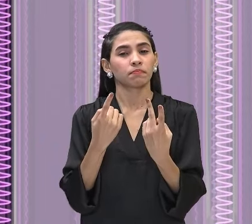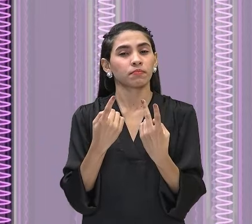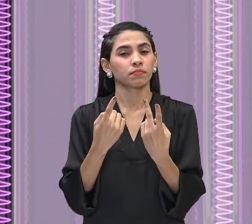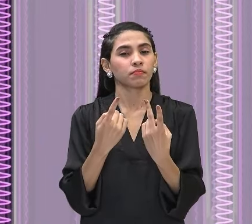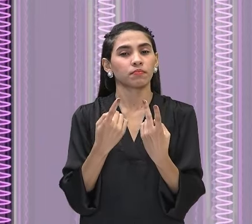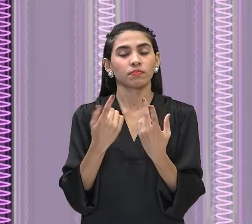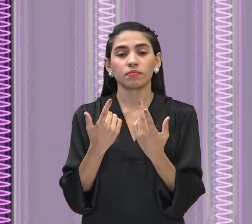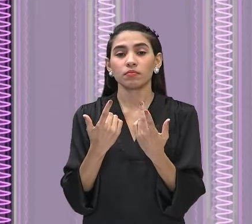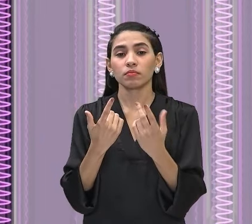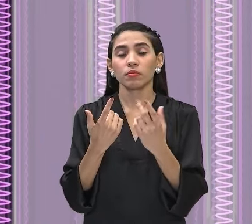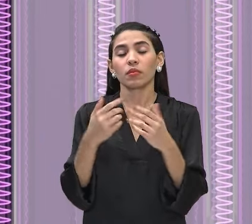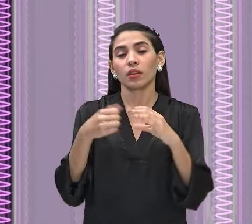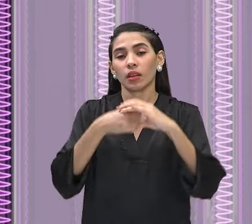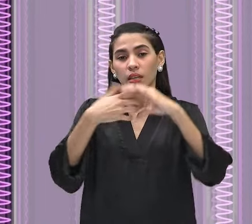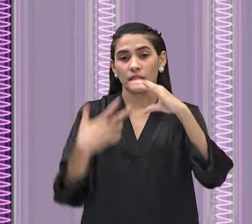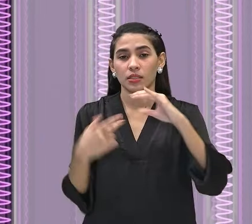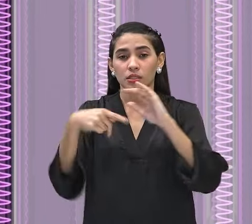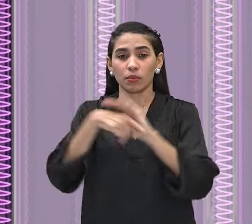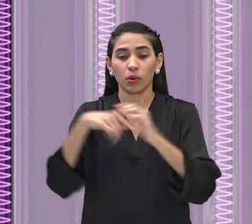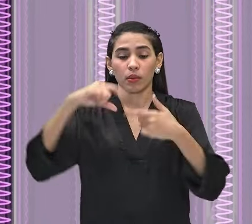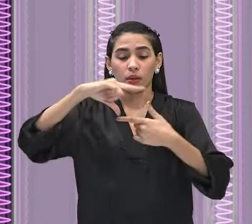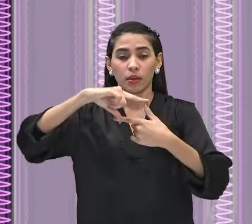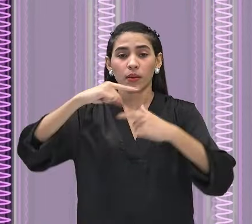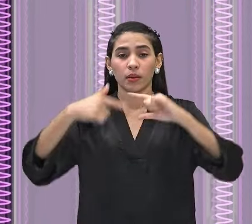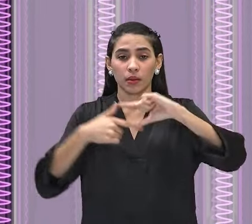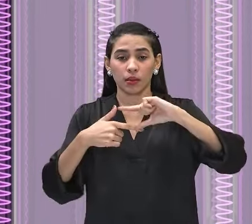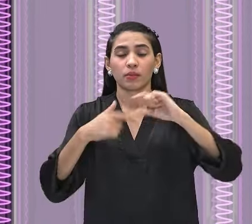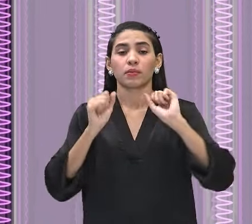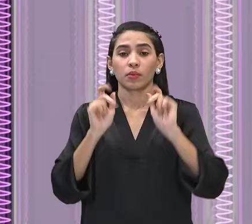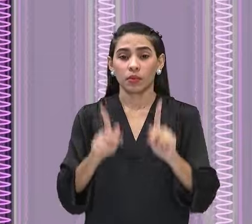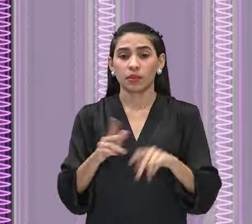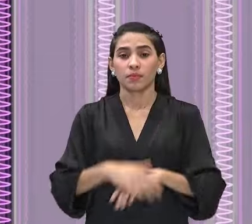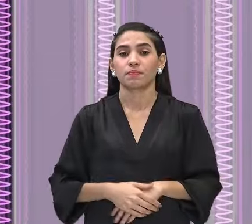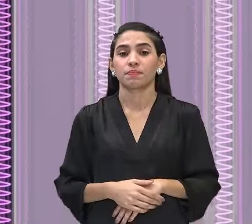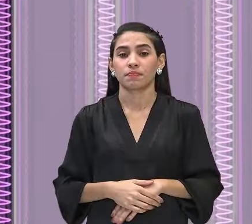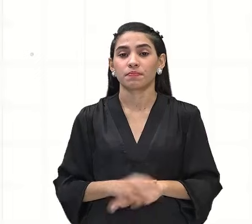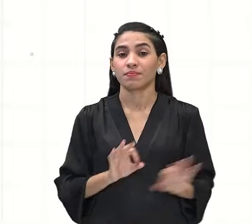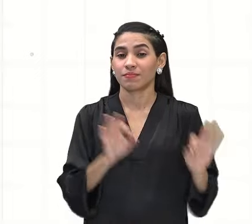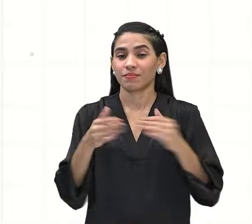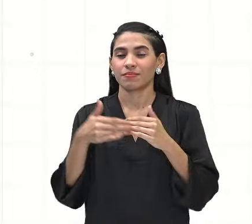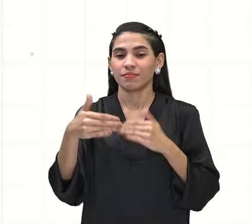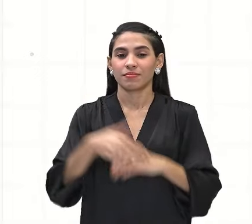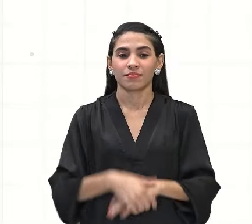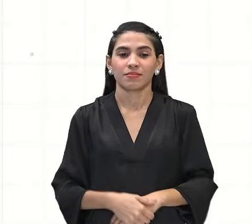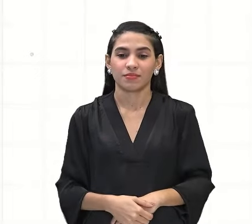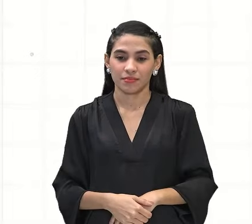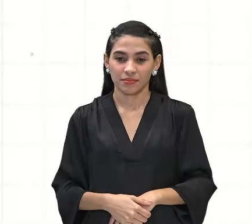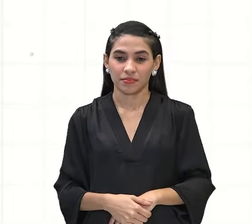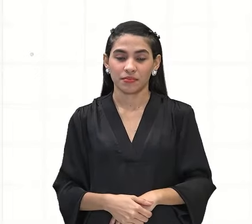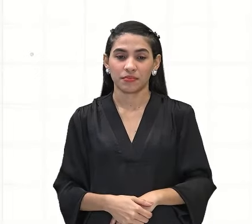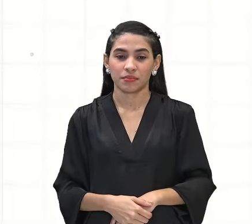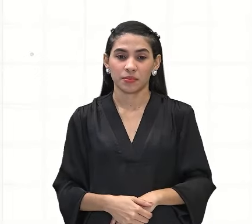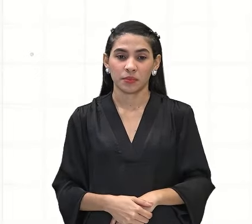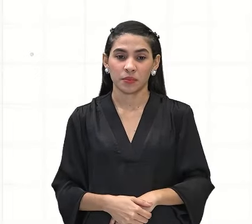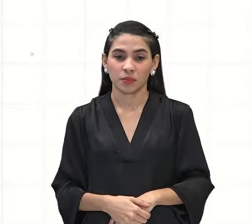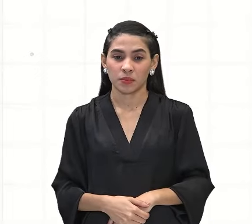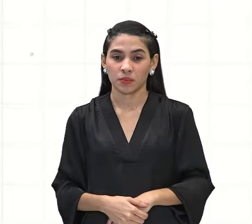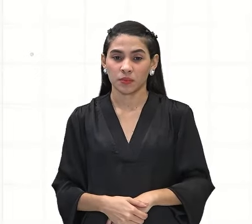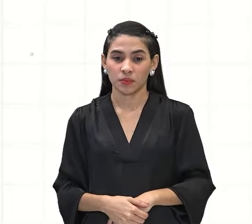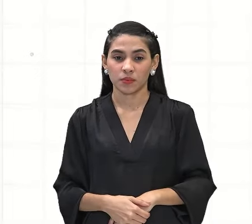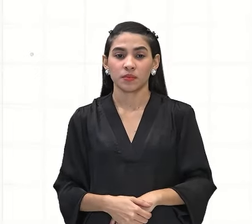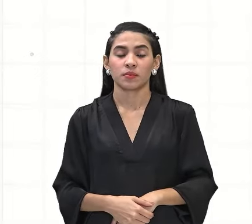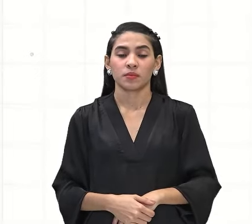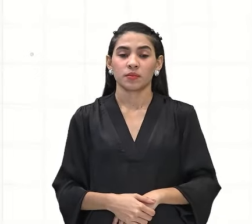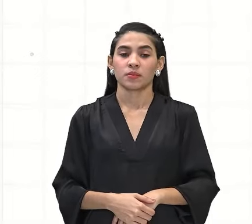posicionamentos e figuras geométricas beleza me acompanha me segue vem comigo Olha lá então nós temos